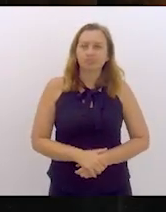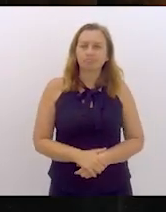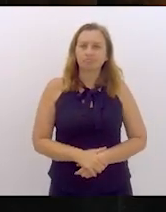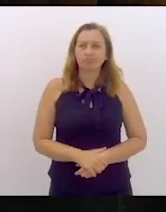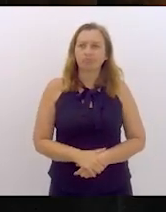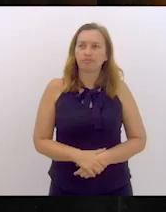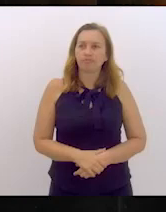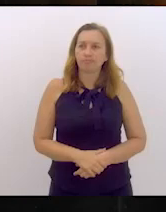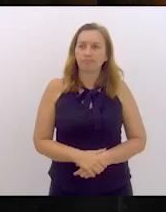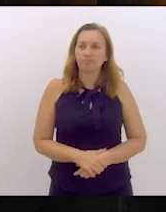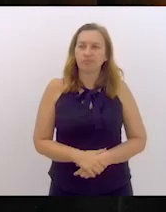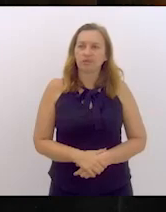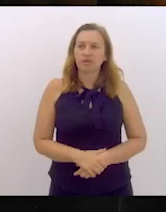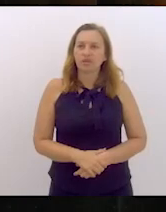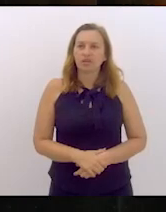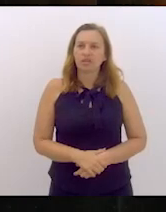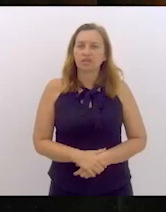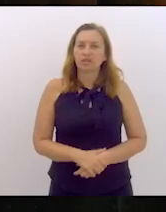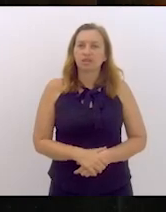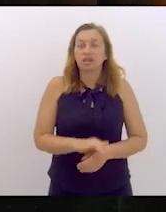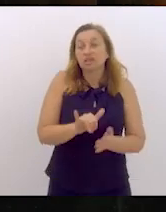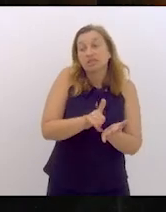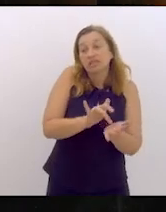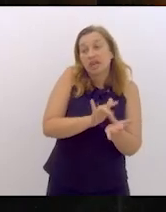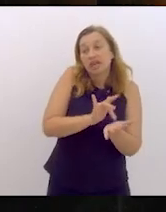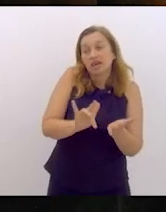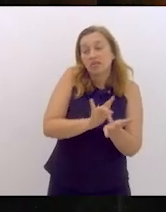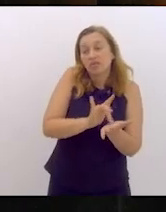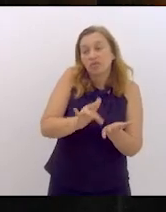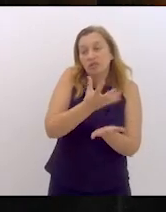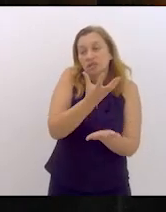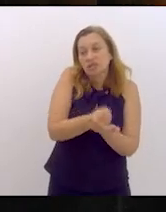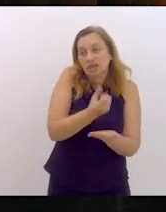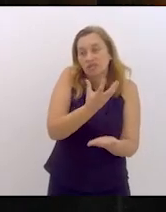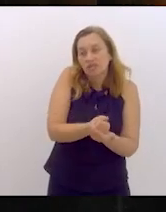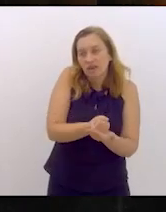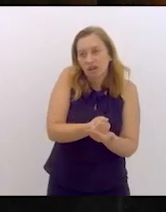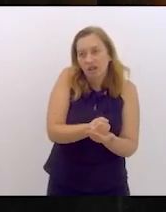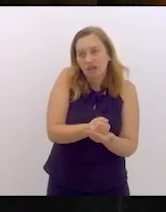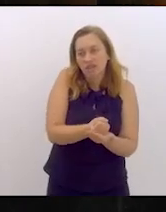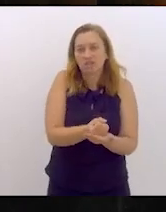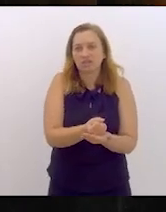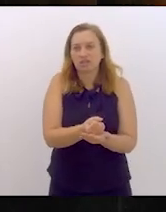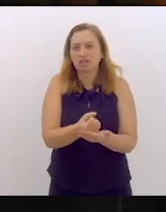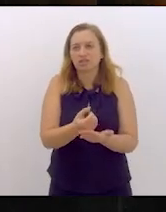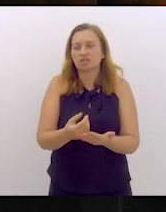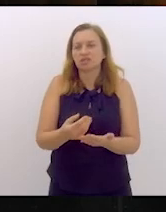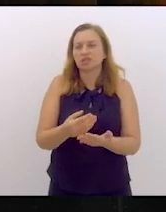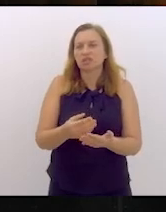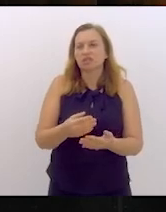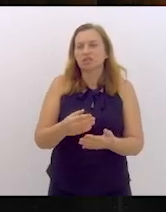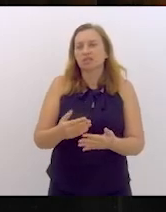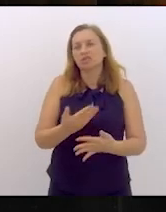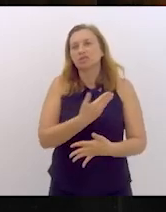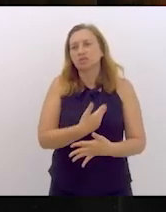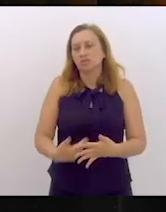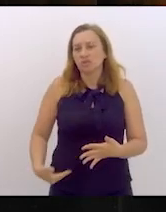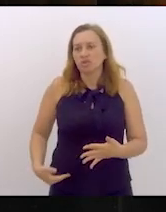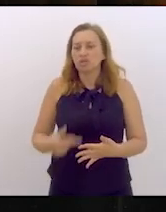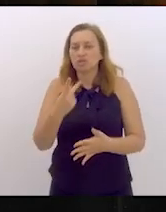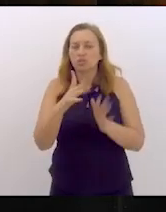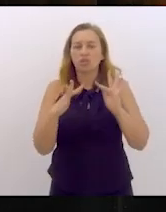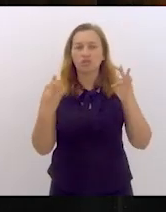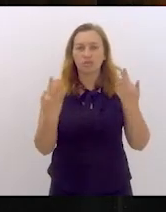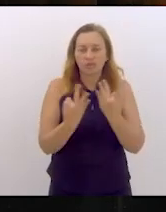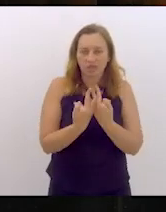existência existência de escutas telefônicas ou assemelhados quanto autoridades públicas seus